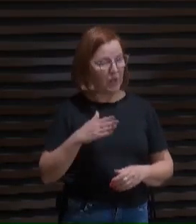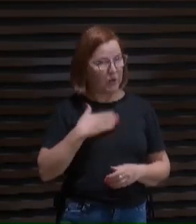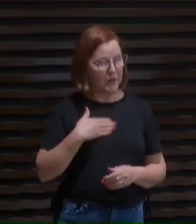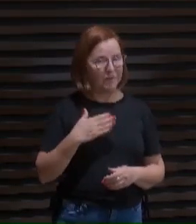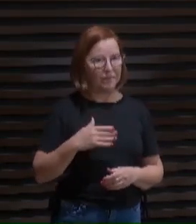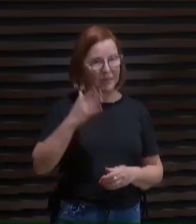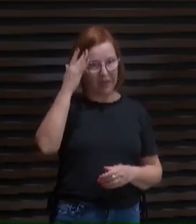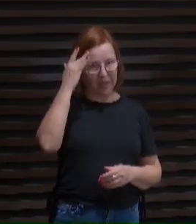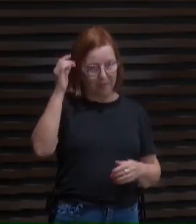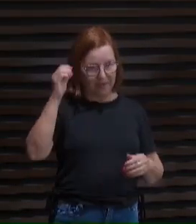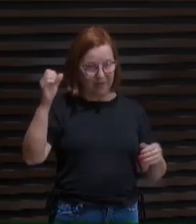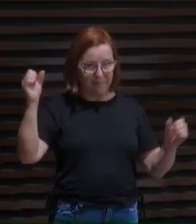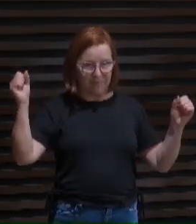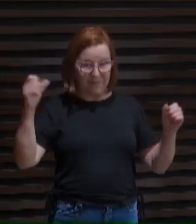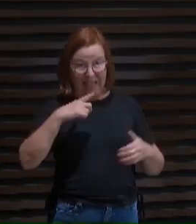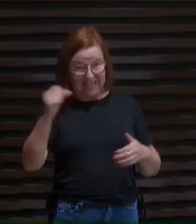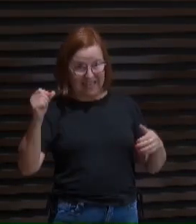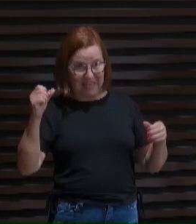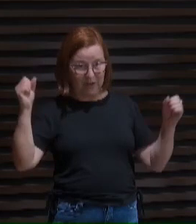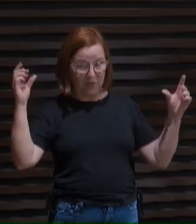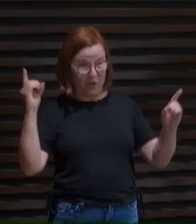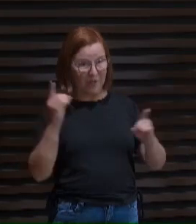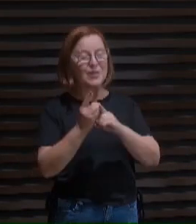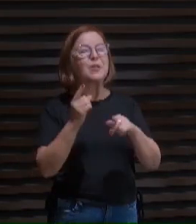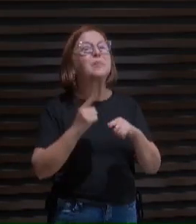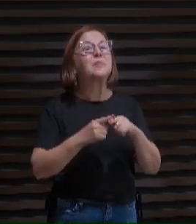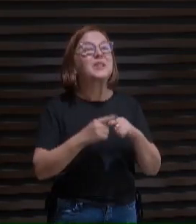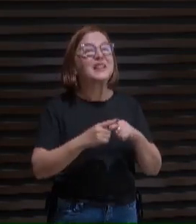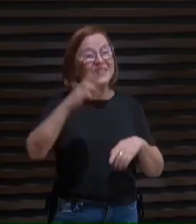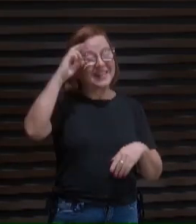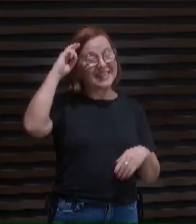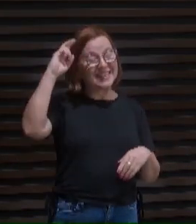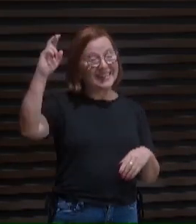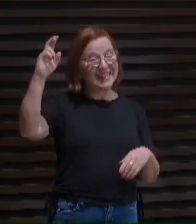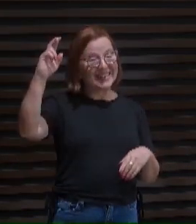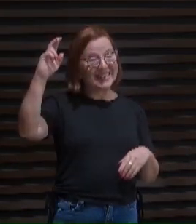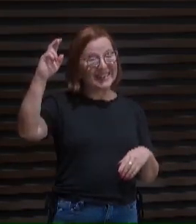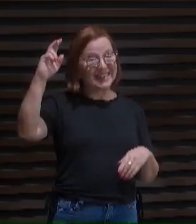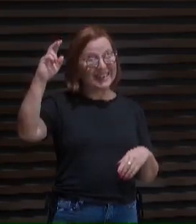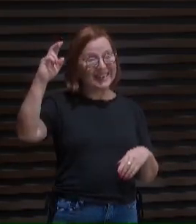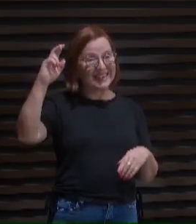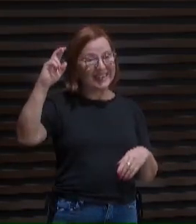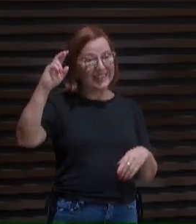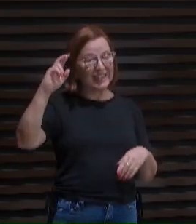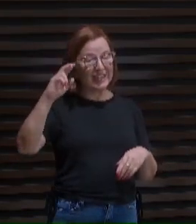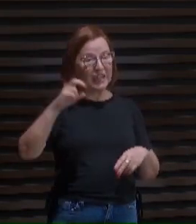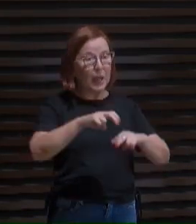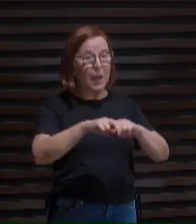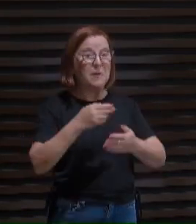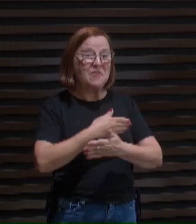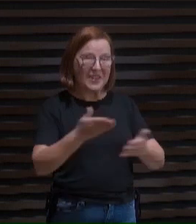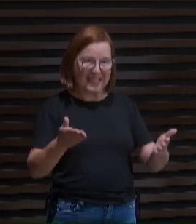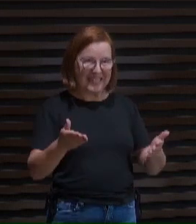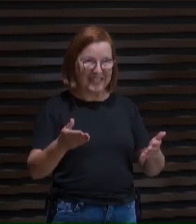Amanhã saí-los ao encontro, porque o Senhor é com quem? O Senhor é contigo, meu irmão?